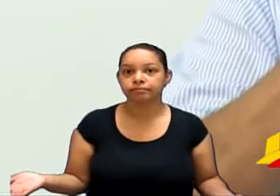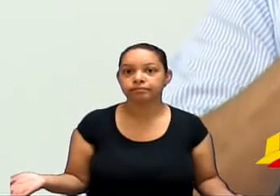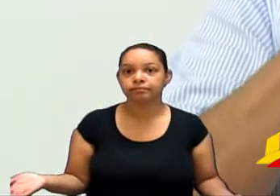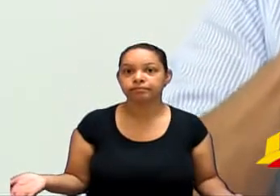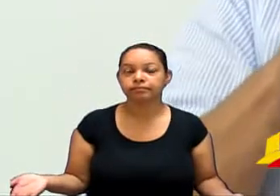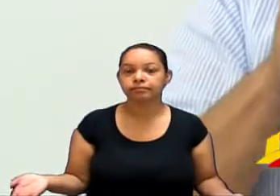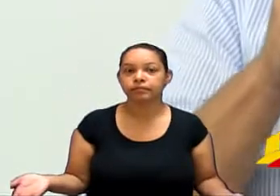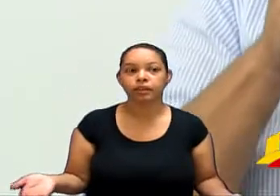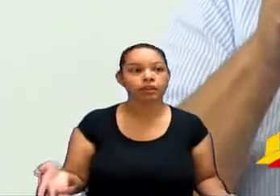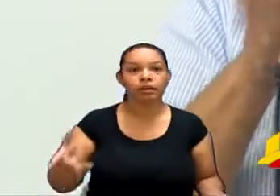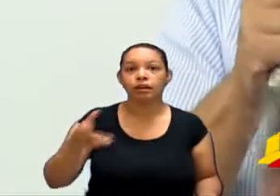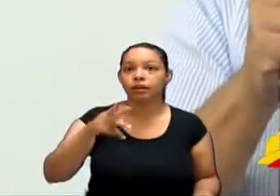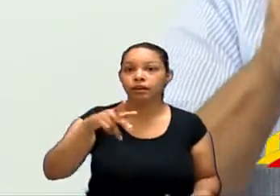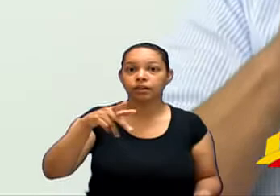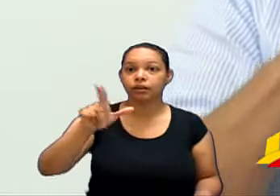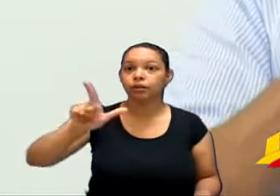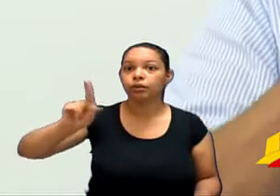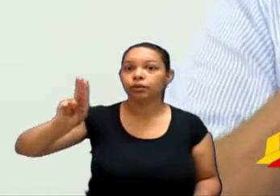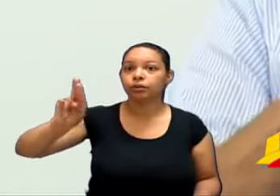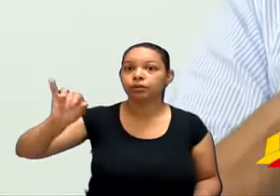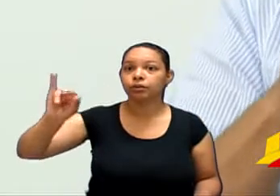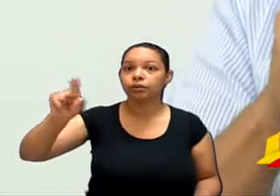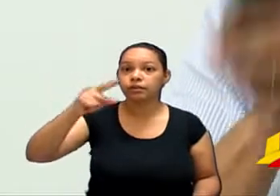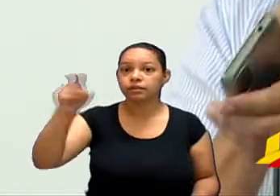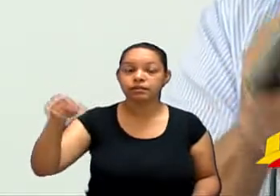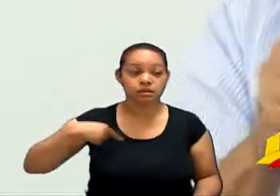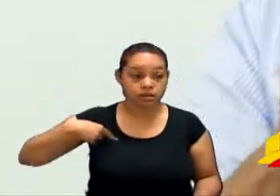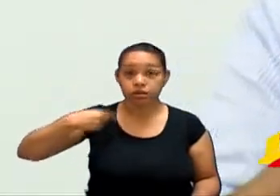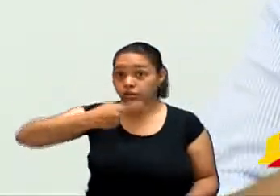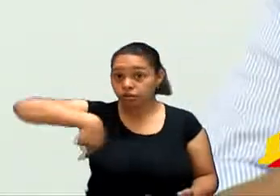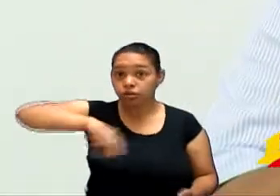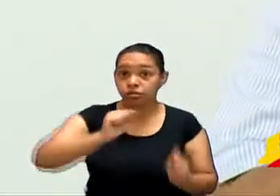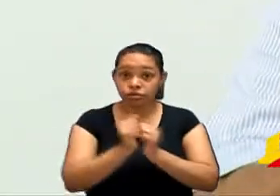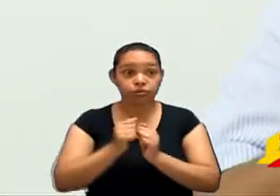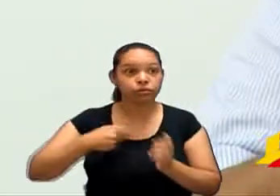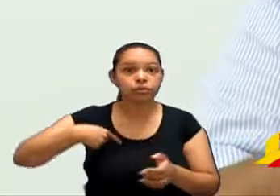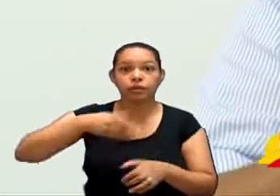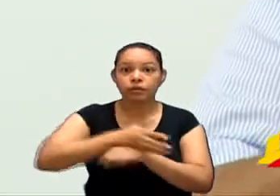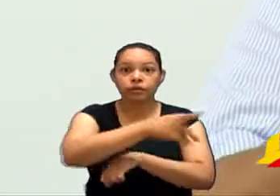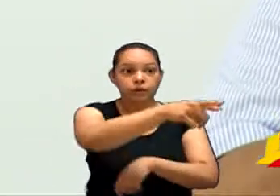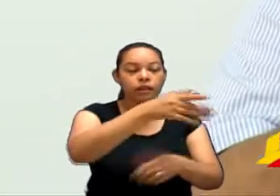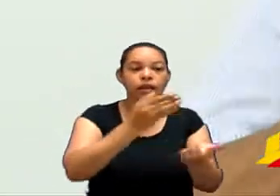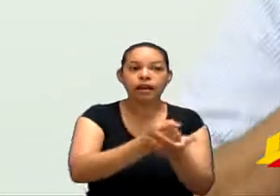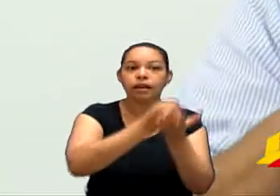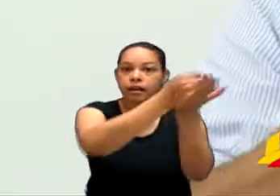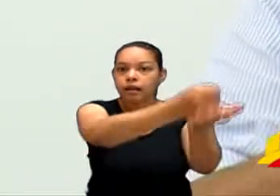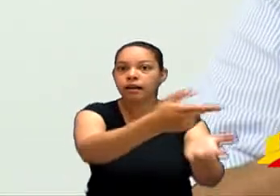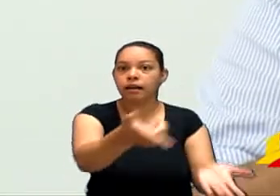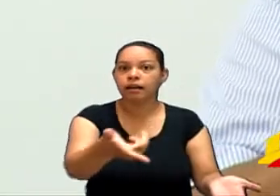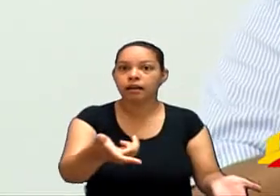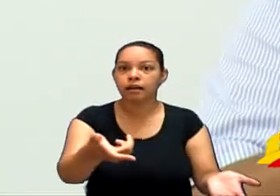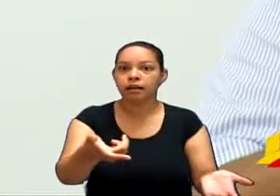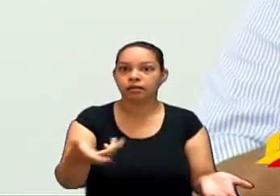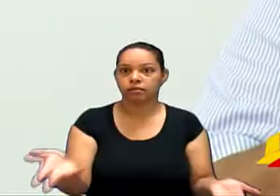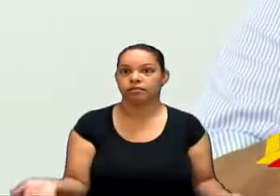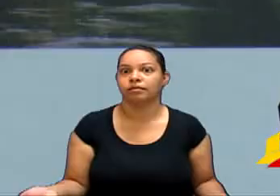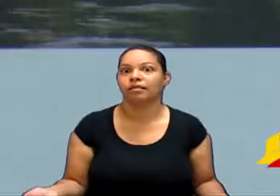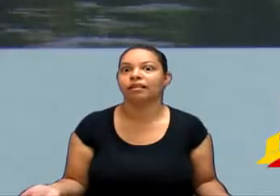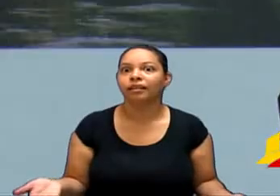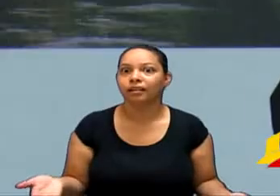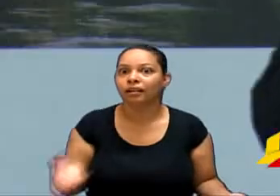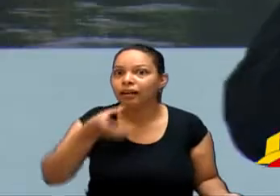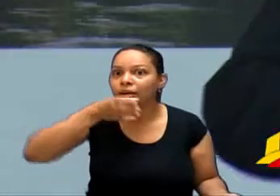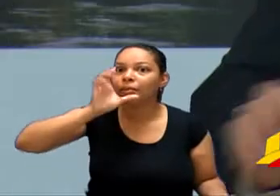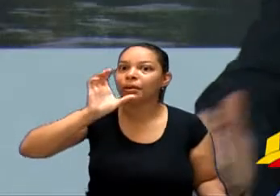faz parte da bancada do prefeito junto comigo foi levar para o secretário do secretário não vou tomar a população tem que tomar lógico a população